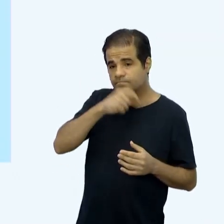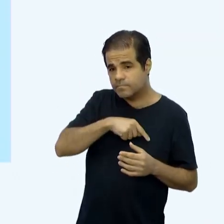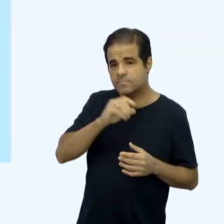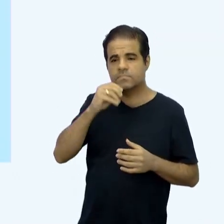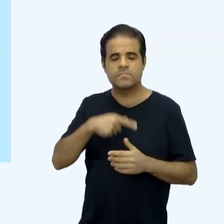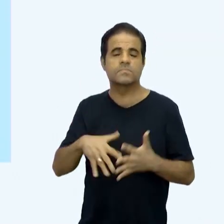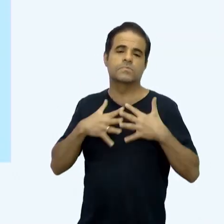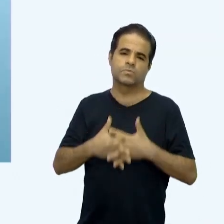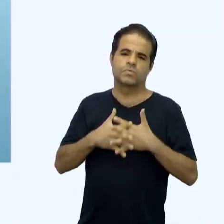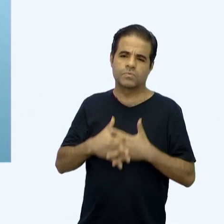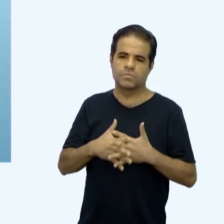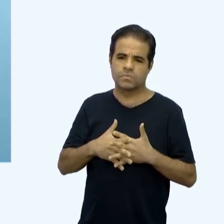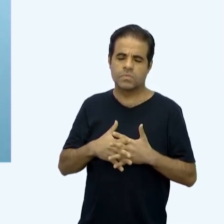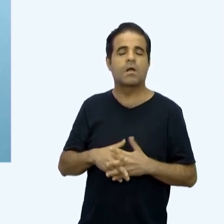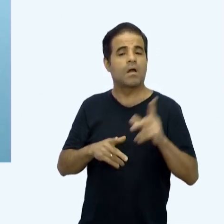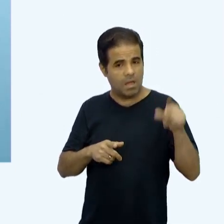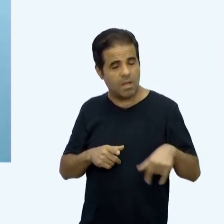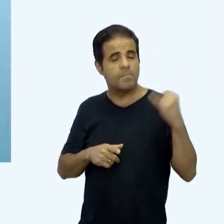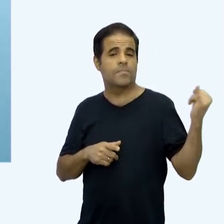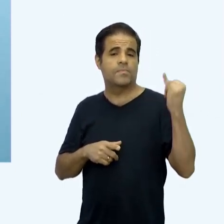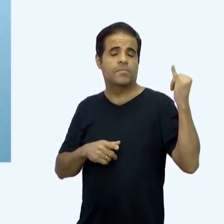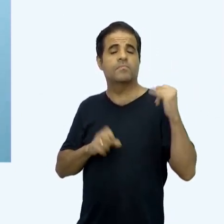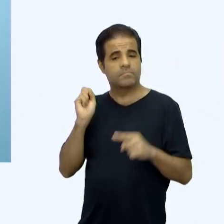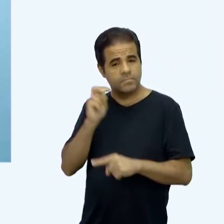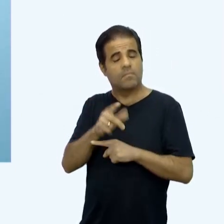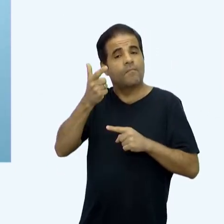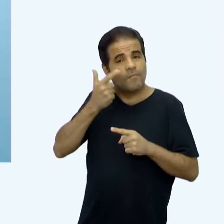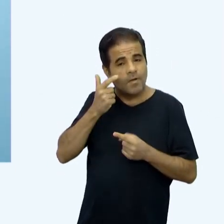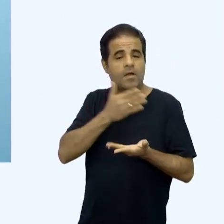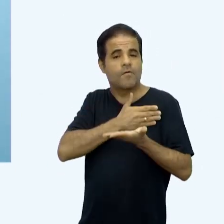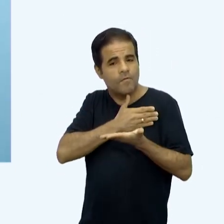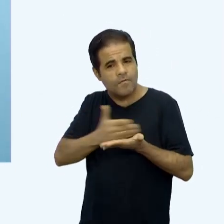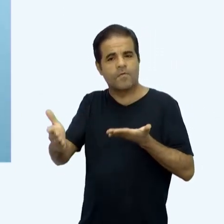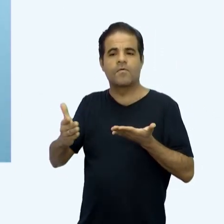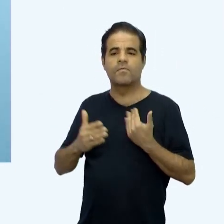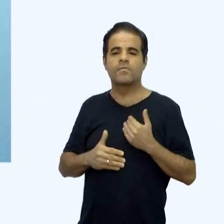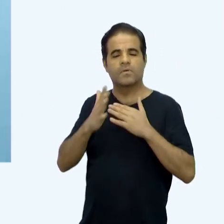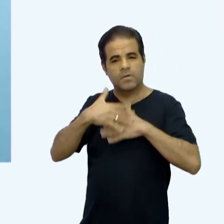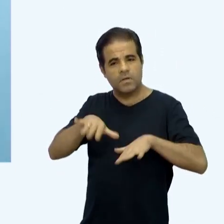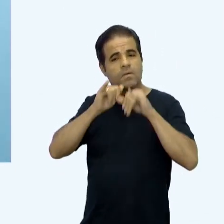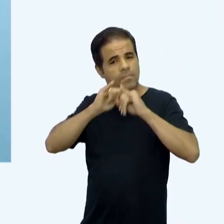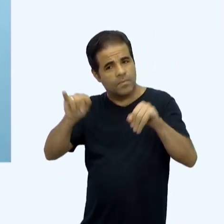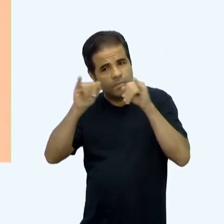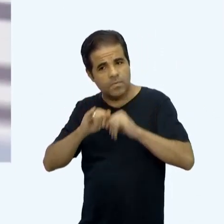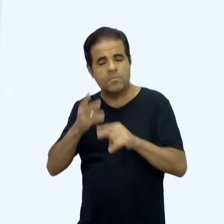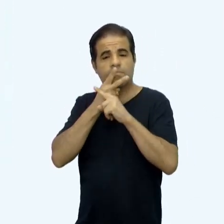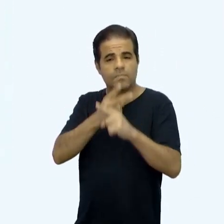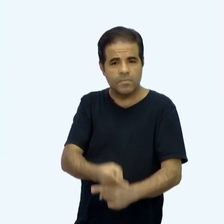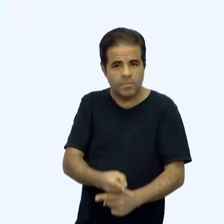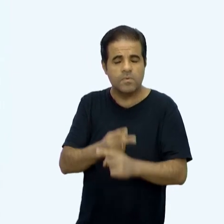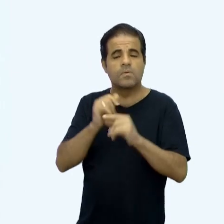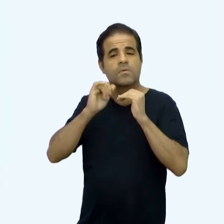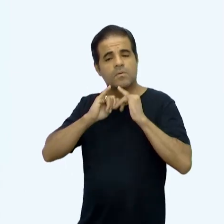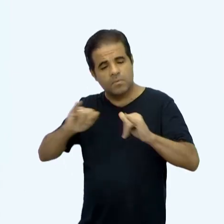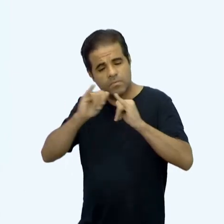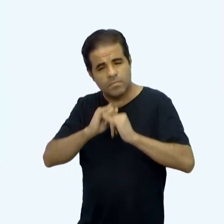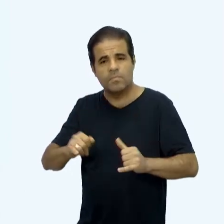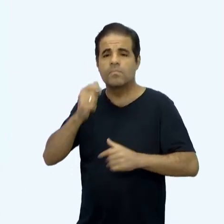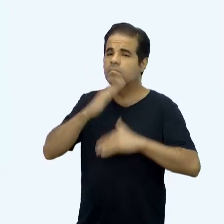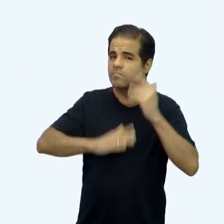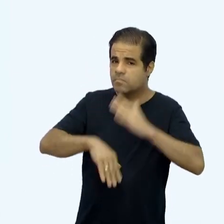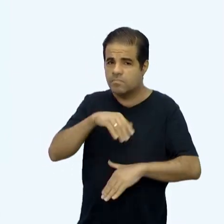uma confusão aí, hein? É importante ver a fonte das informações. E no caso de uma notícia, procurar se outros veículos de